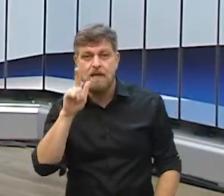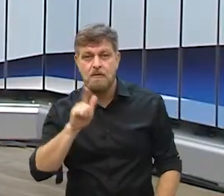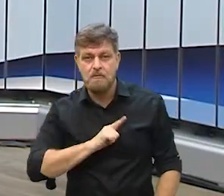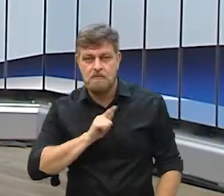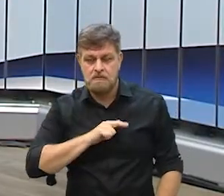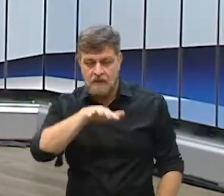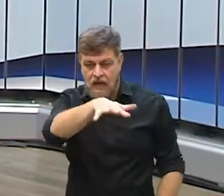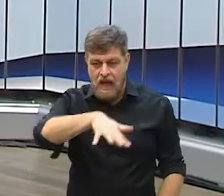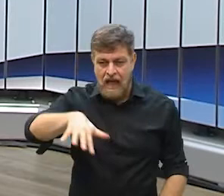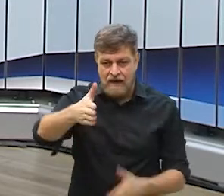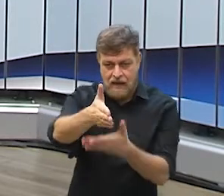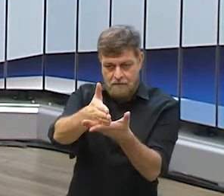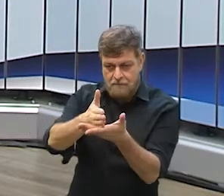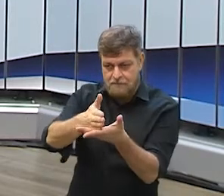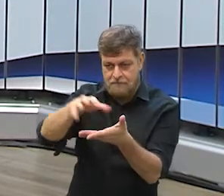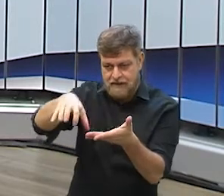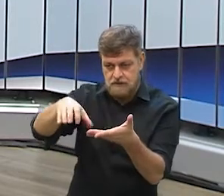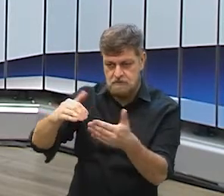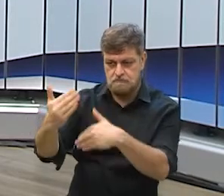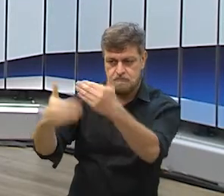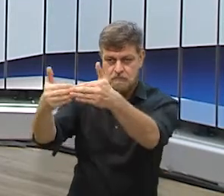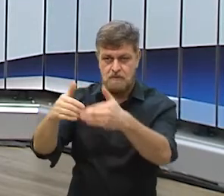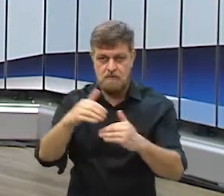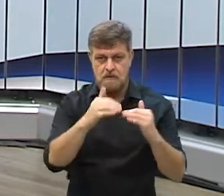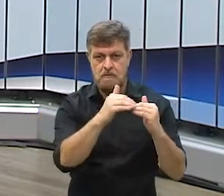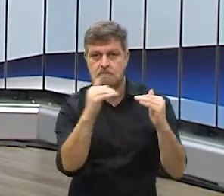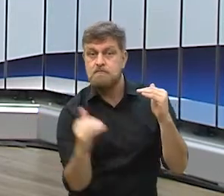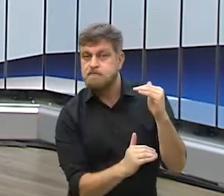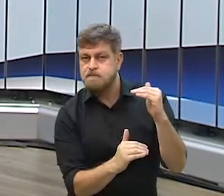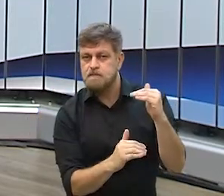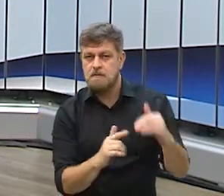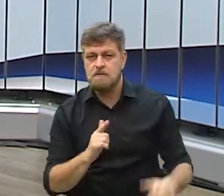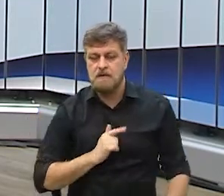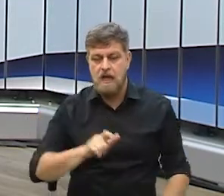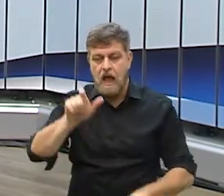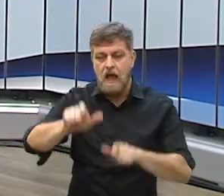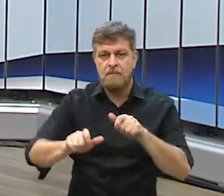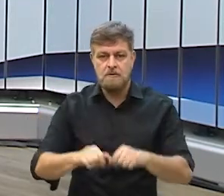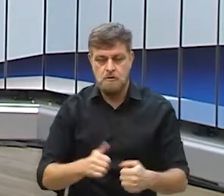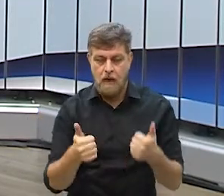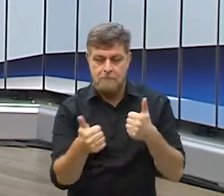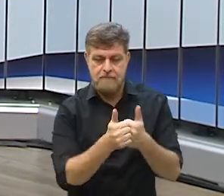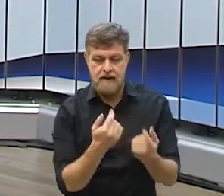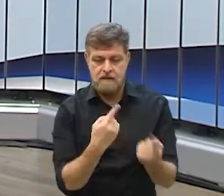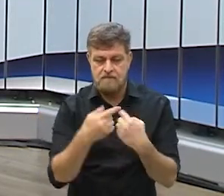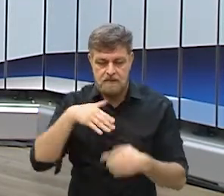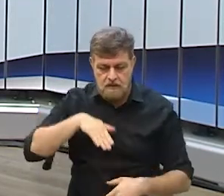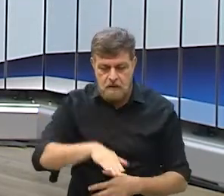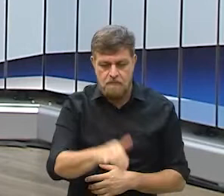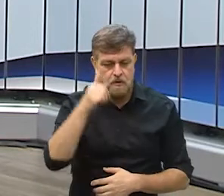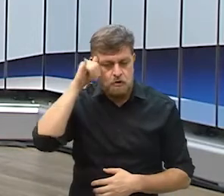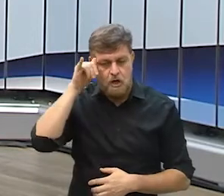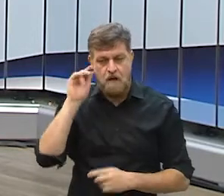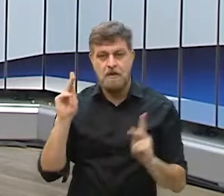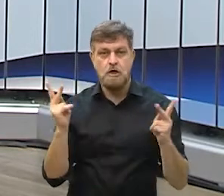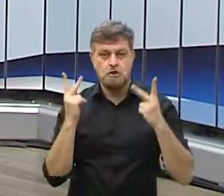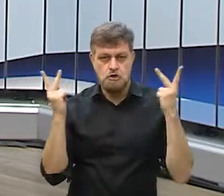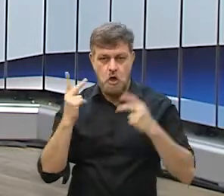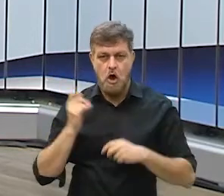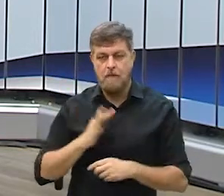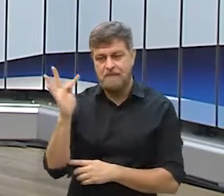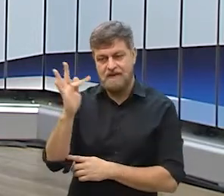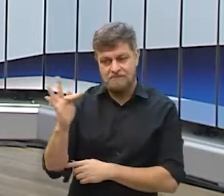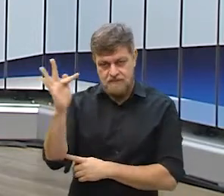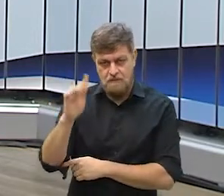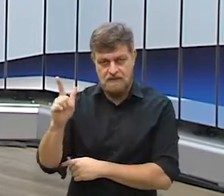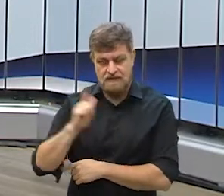do distrito se desenvolver e uma outra não? Então, quem está próximo a John Boyd Dunlop, a um shopping, a uma